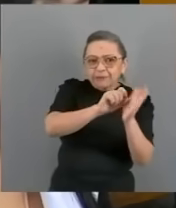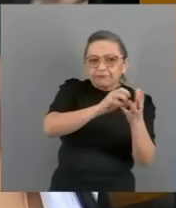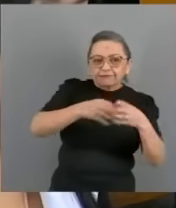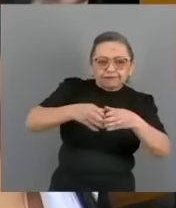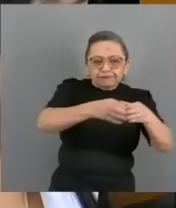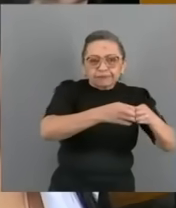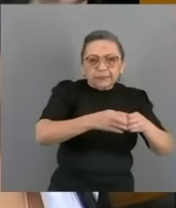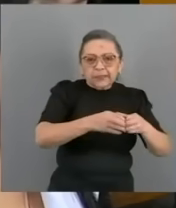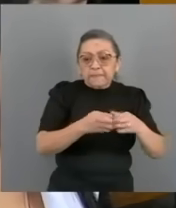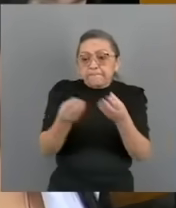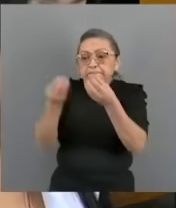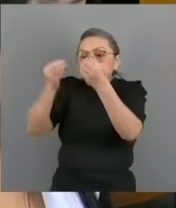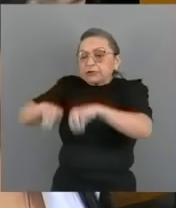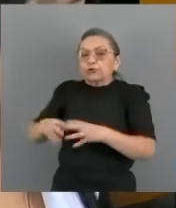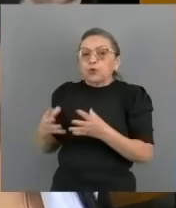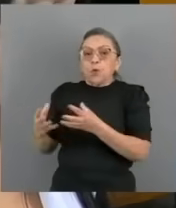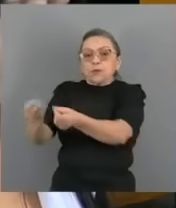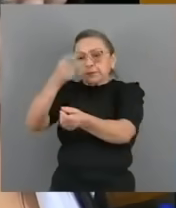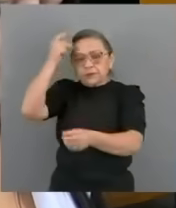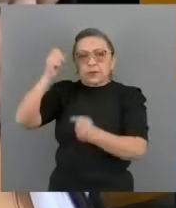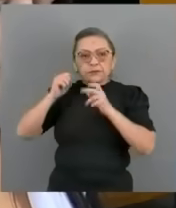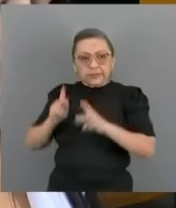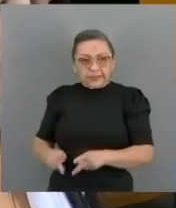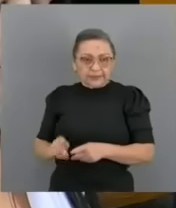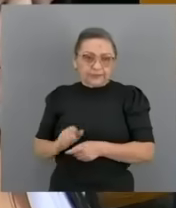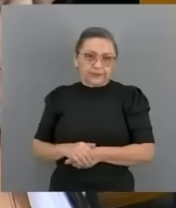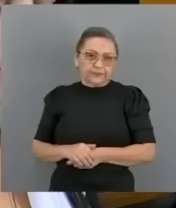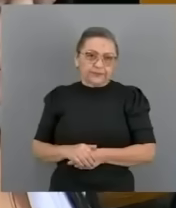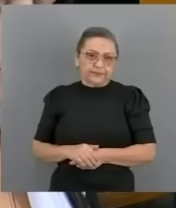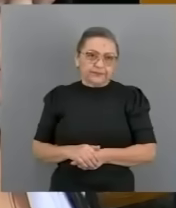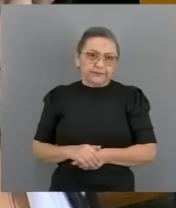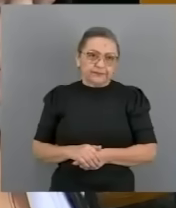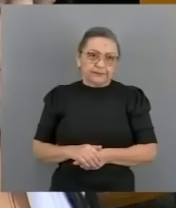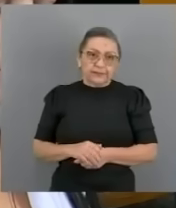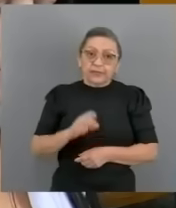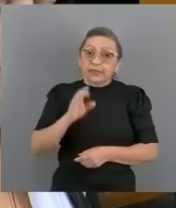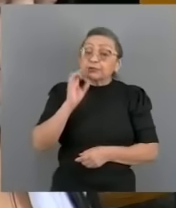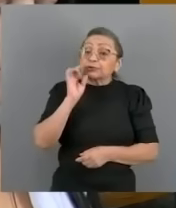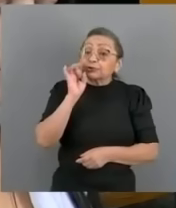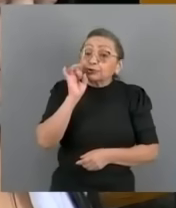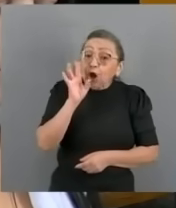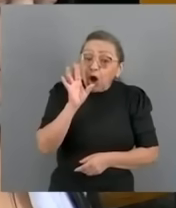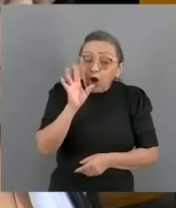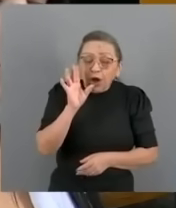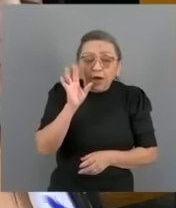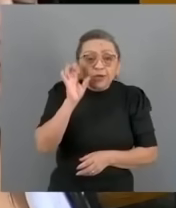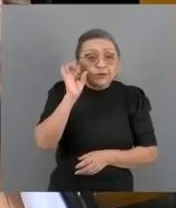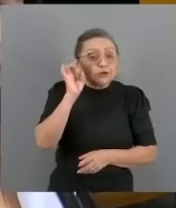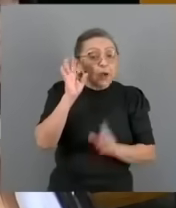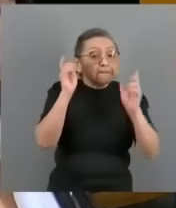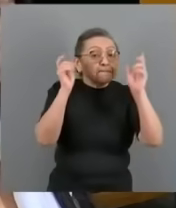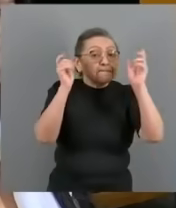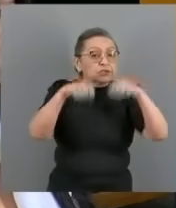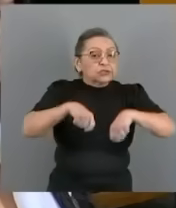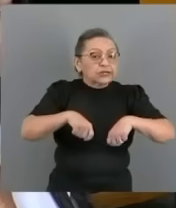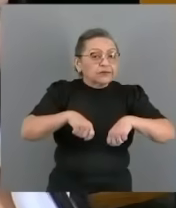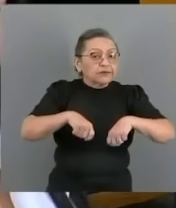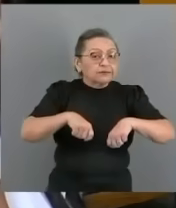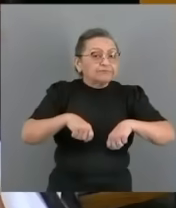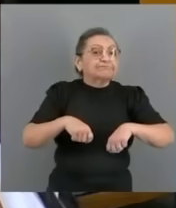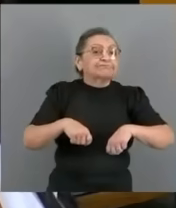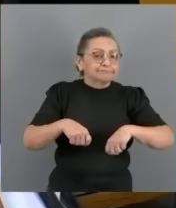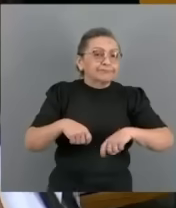que lesou milhões de aposentados e aposentadas, ele só foi possível porque uma série